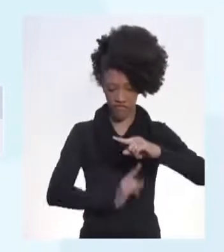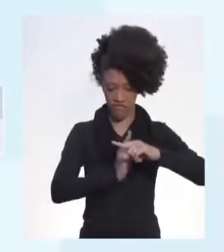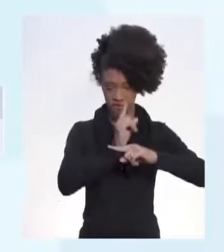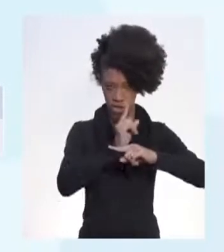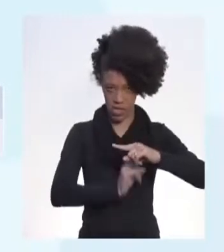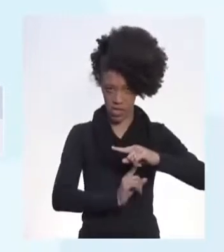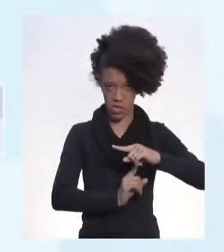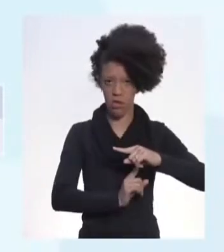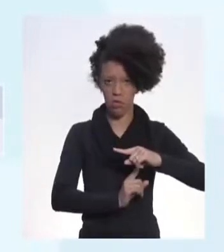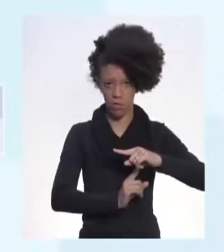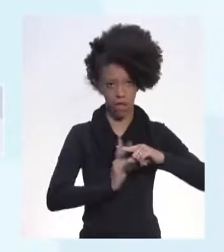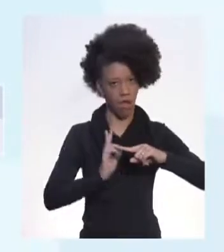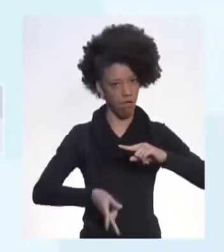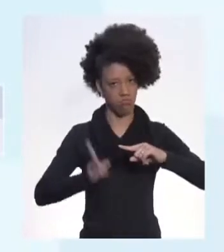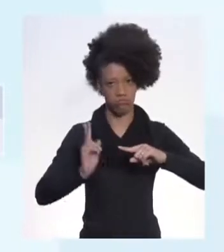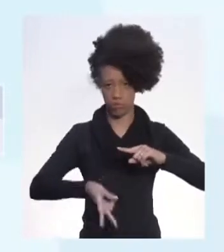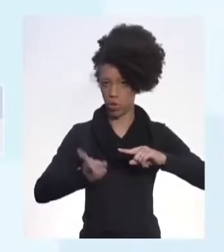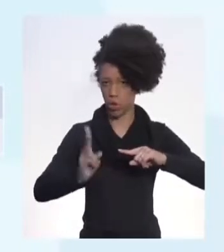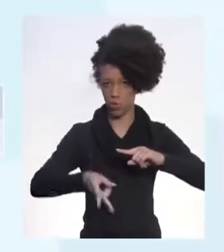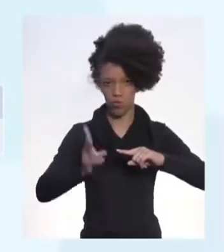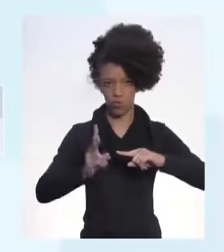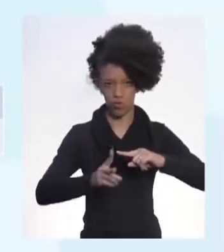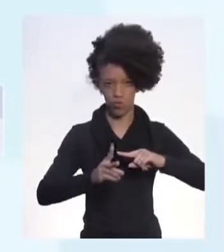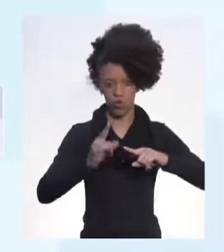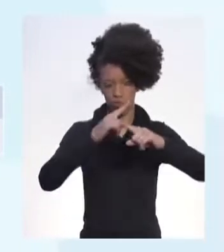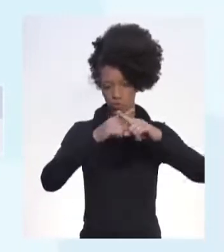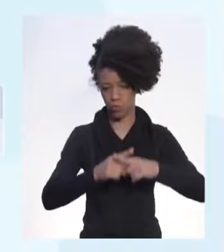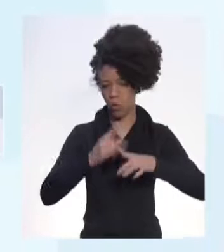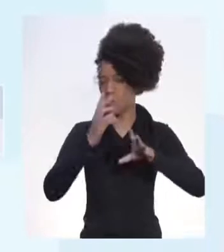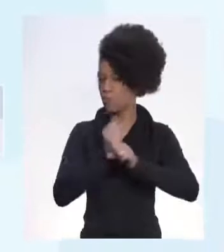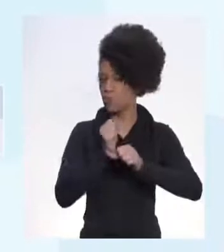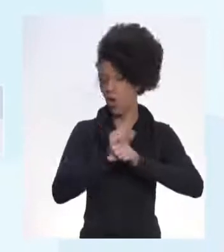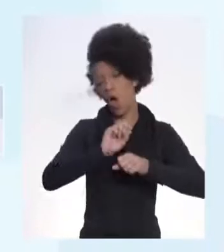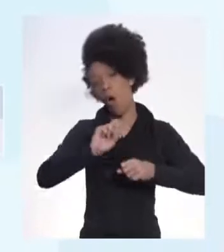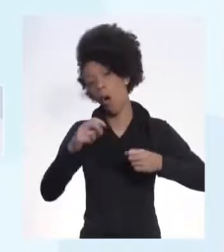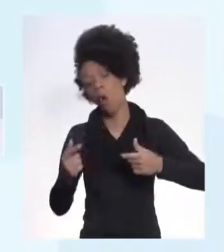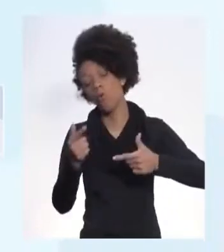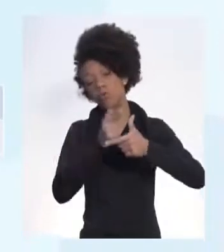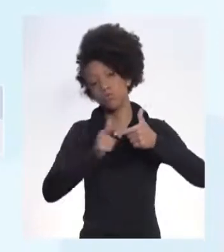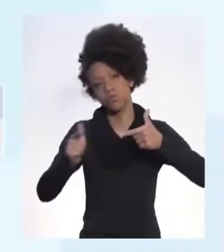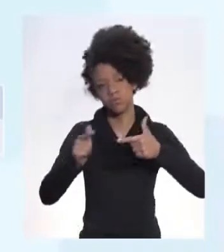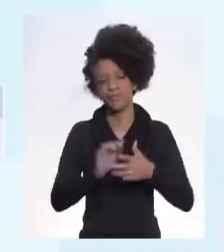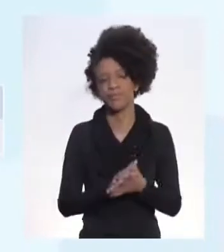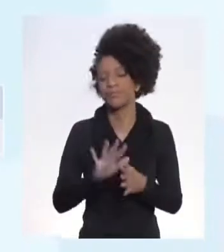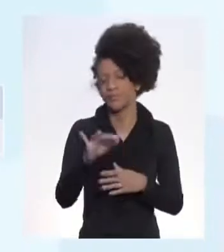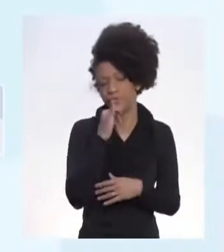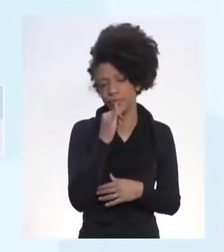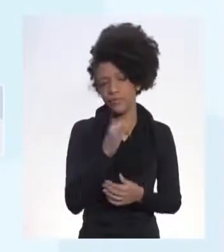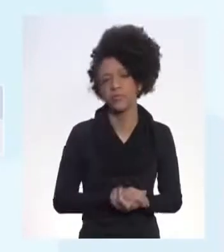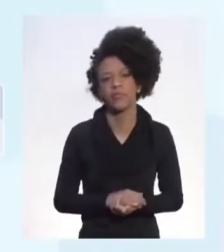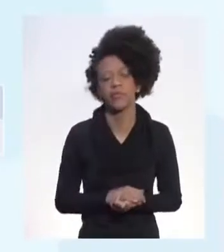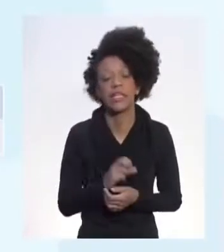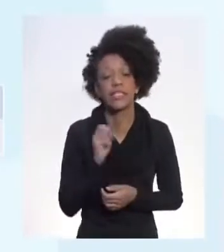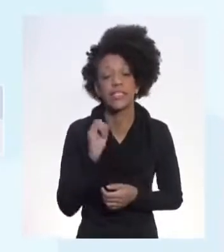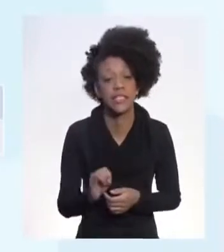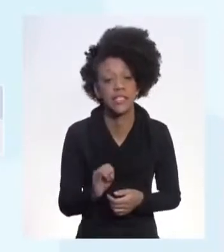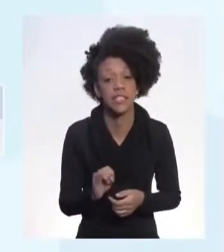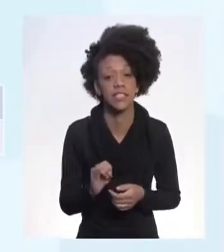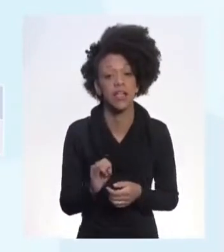mesmo coeficiente que você está multiplicando ou dividindo, tá? Então, por exemplo, se uma grandeza